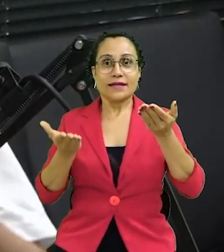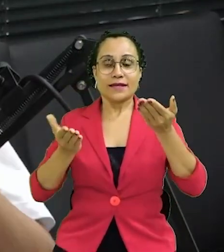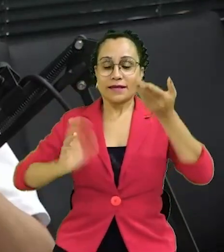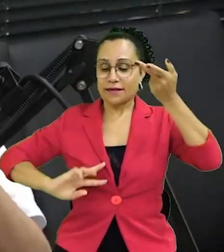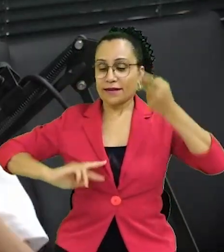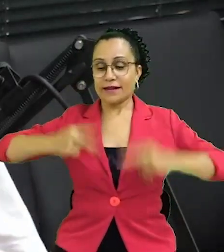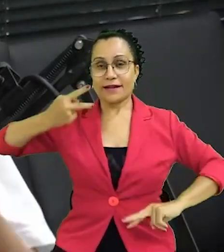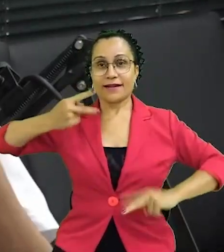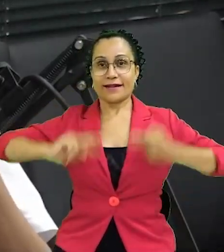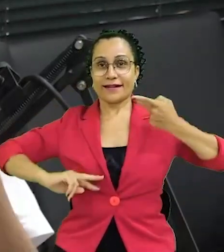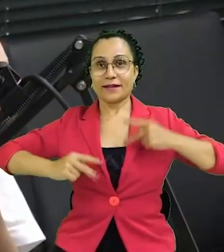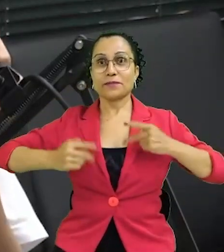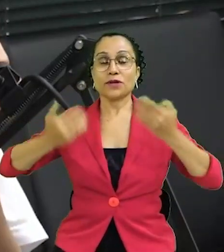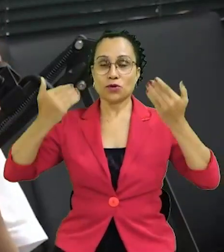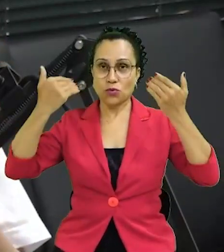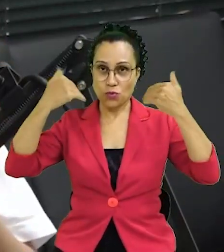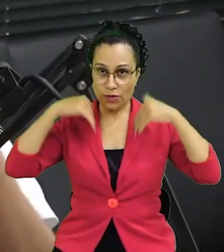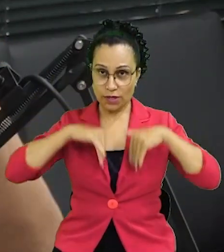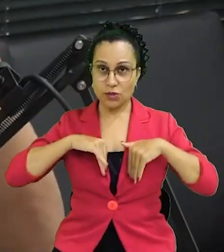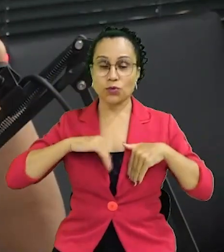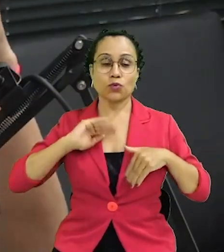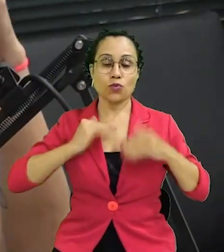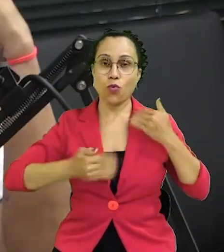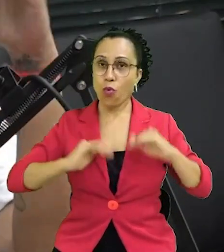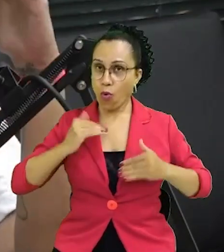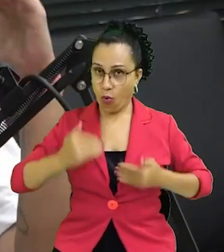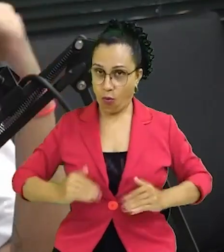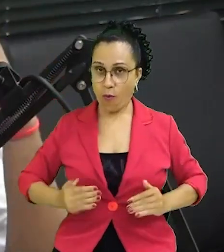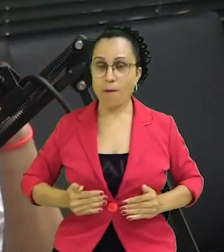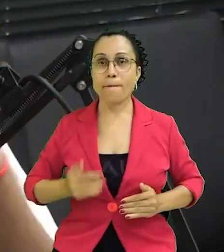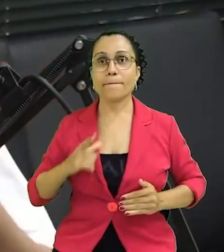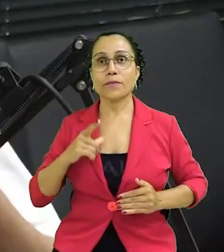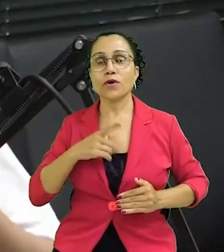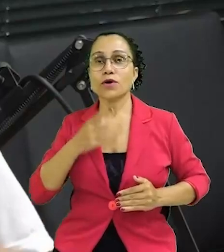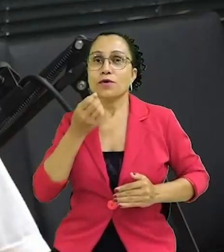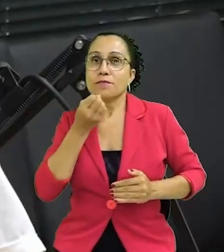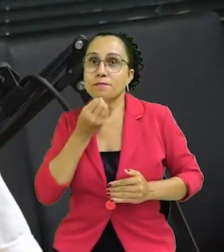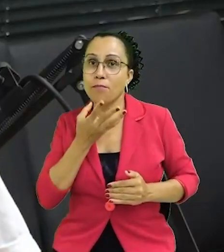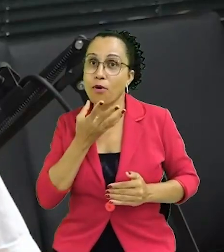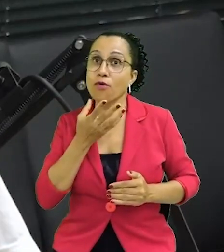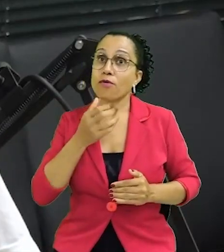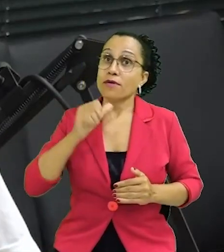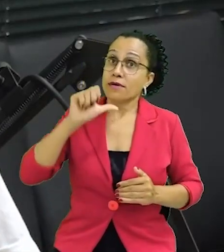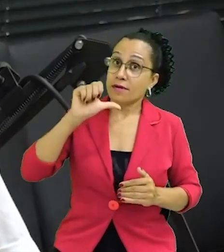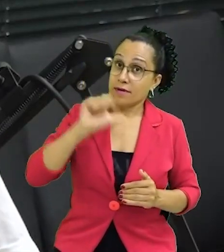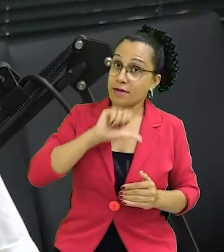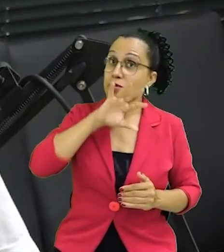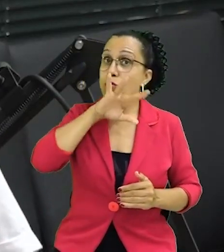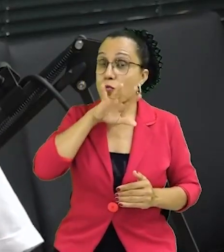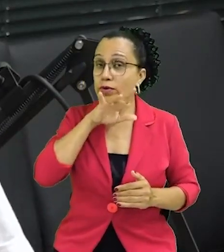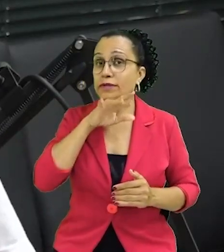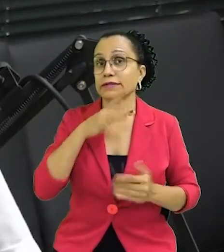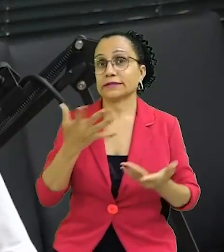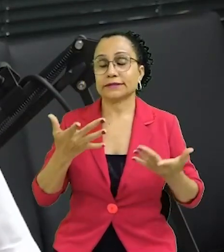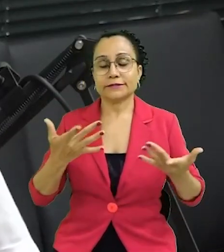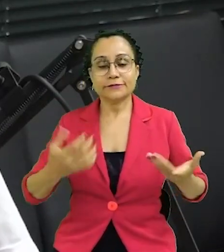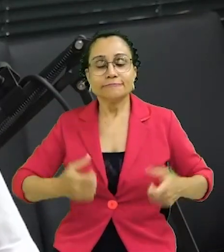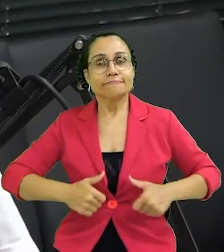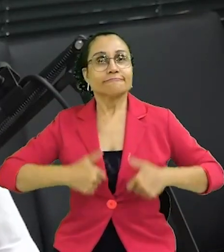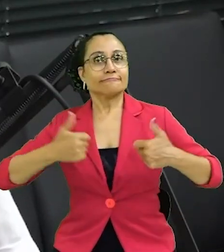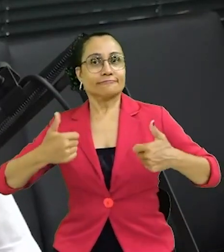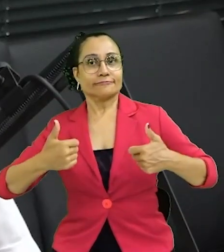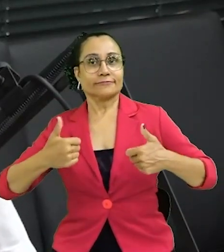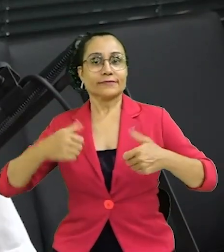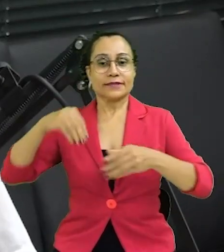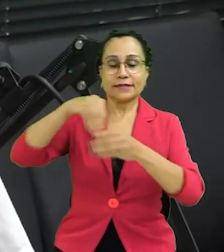hormônios de bem e mal-estar, que eu digo, né? O bem-estar, endorfina e a serotonina, e acaba reduzindo o cortisol dentro do espaço